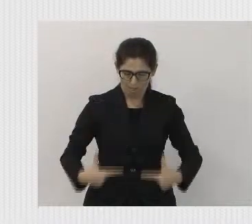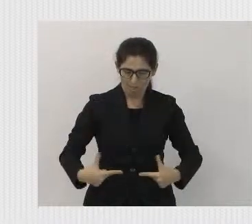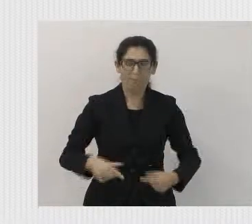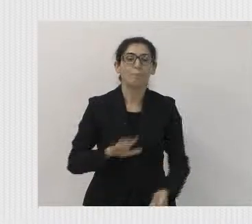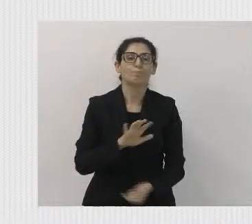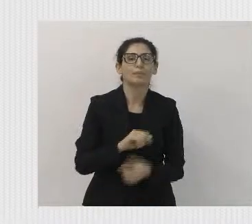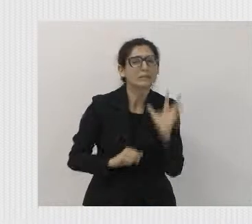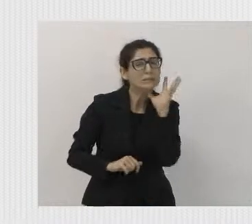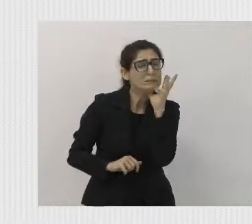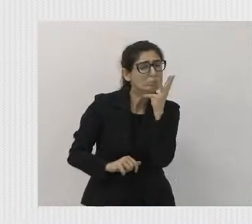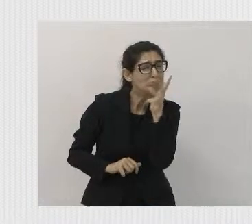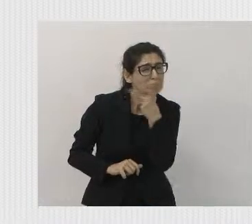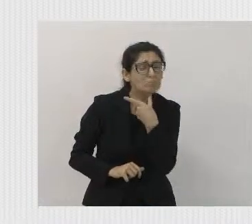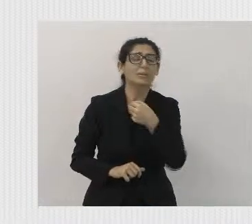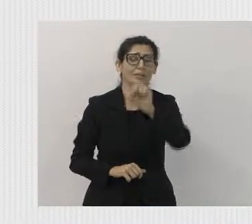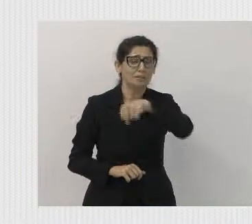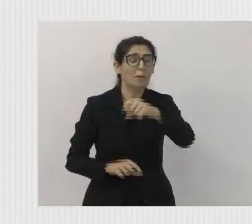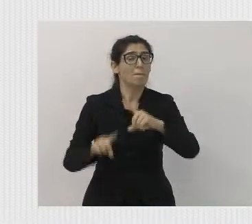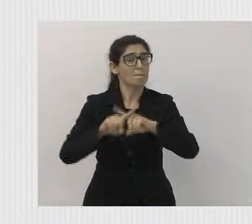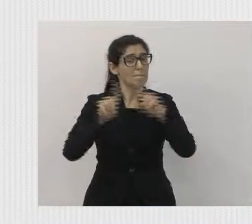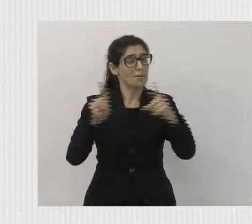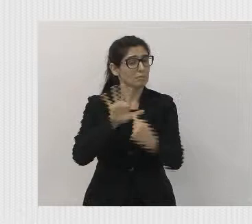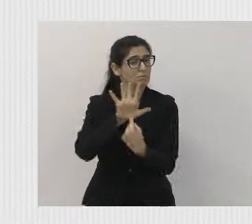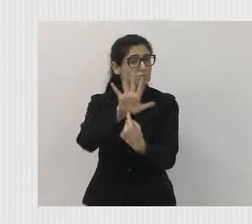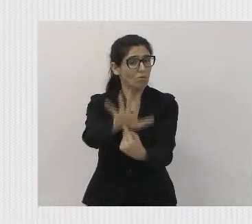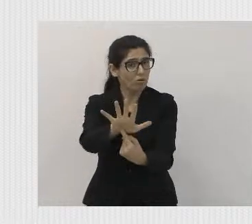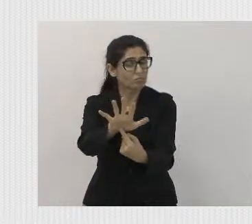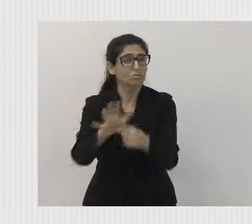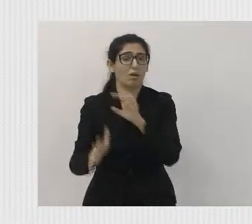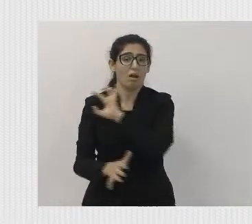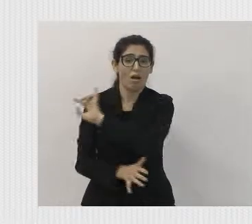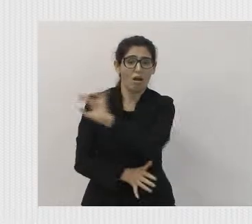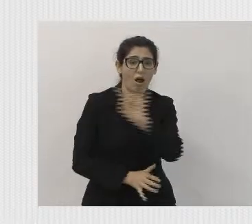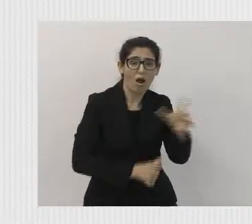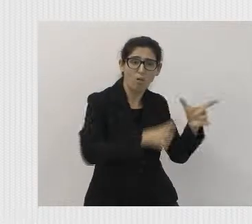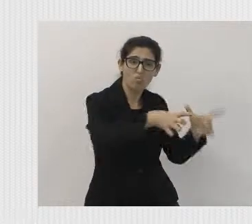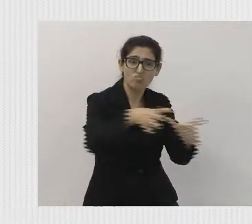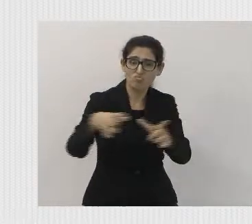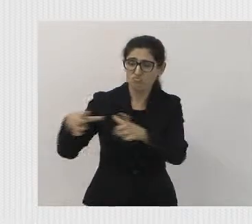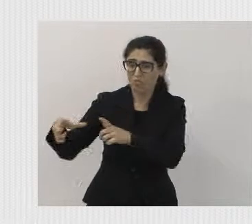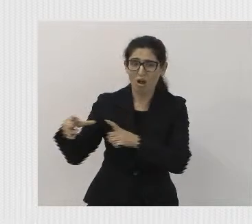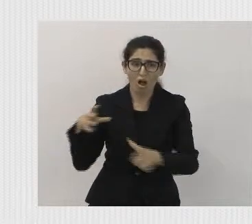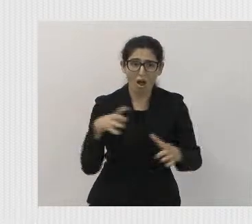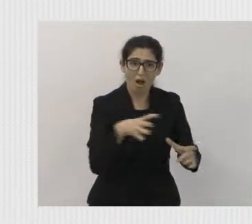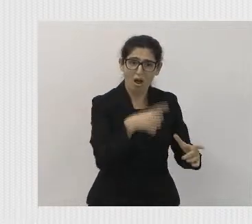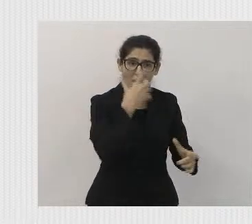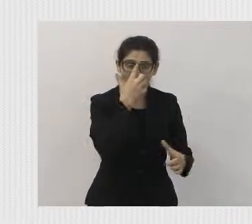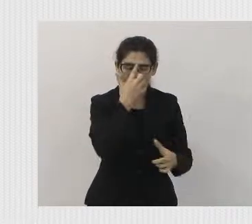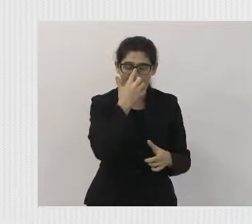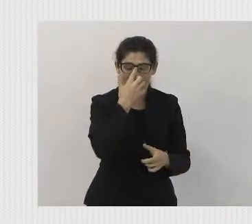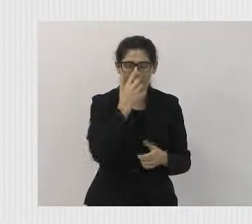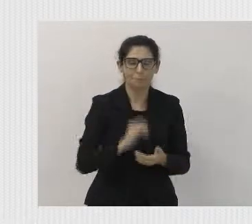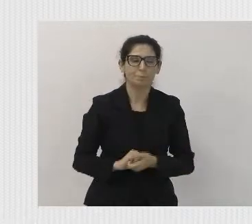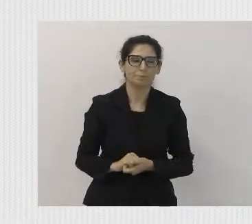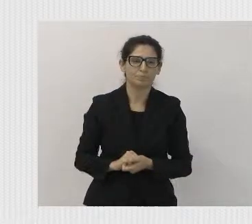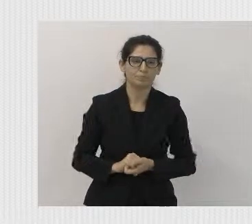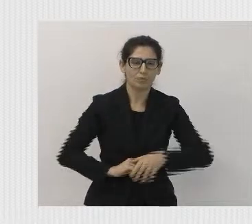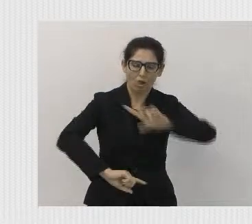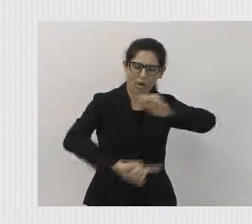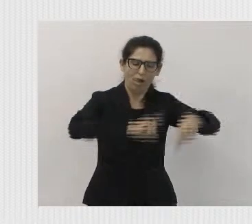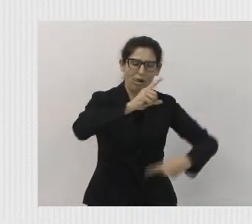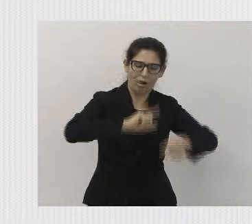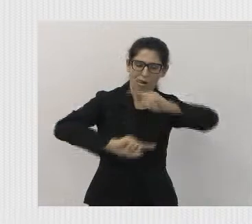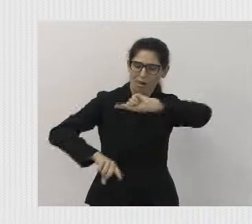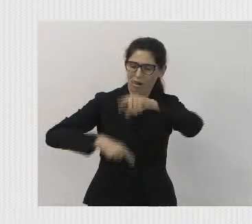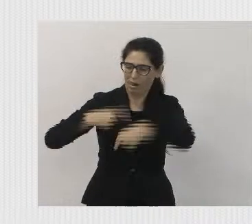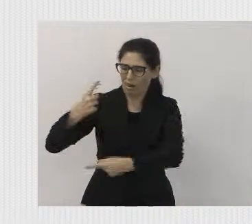profundidade de cada finalização, de cada local, de receber toda essa rede de